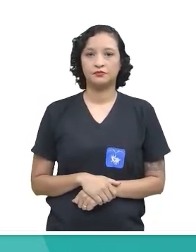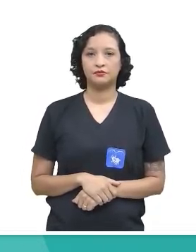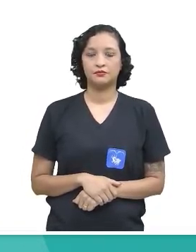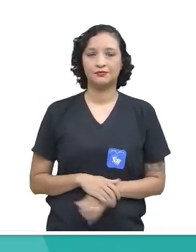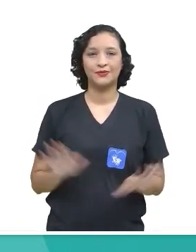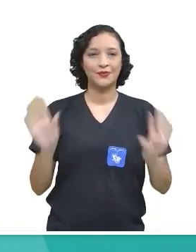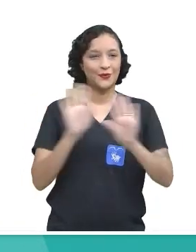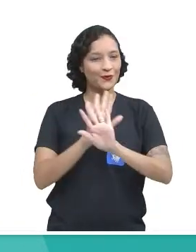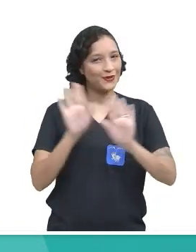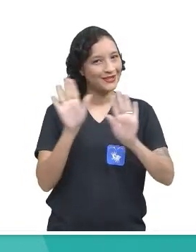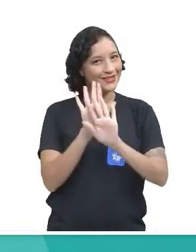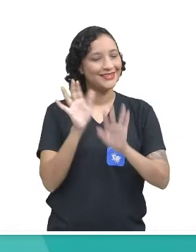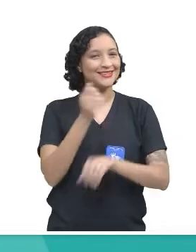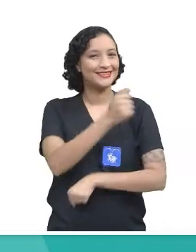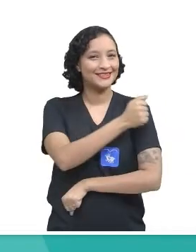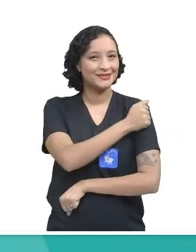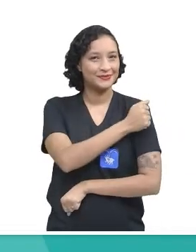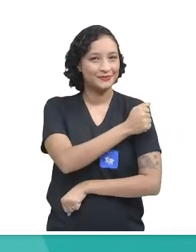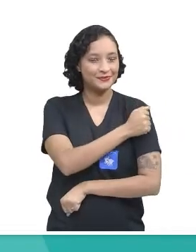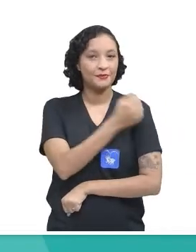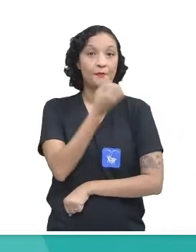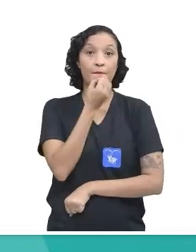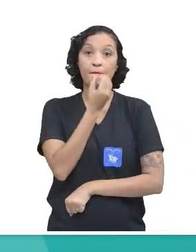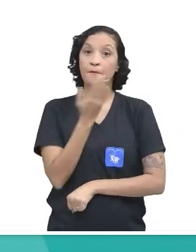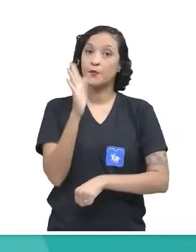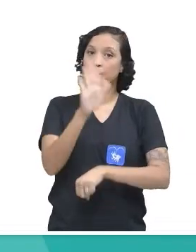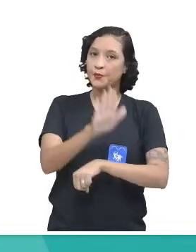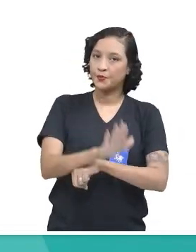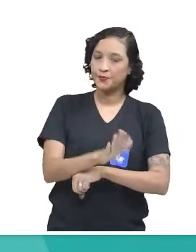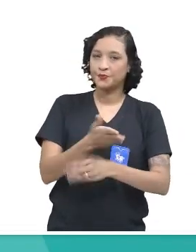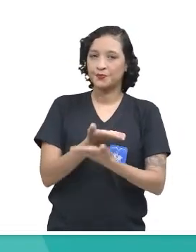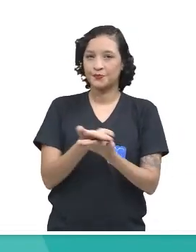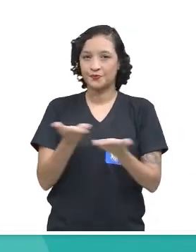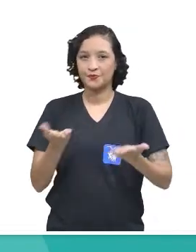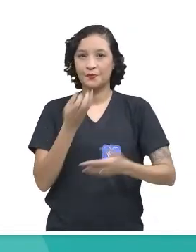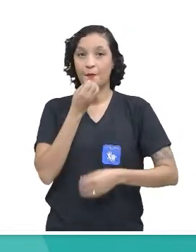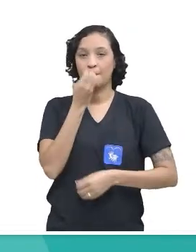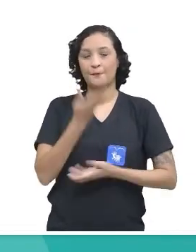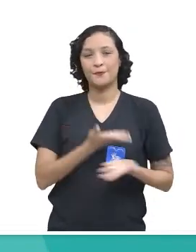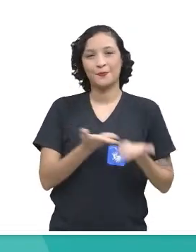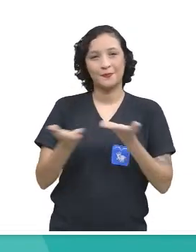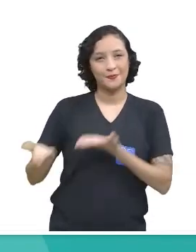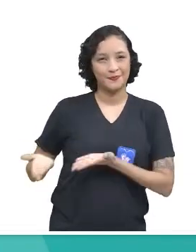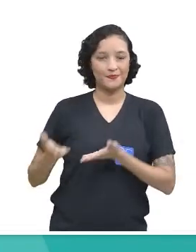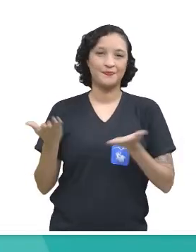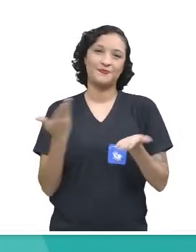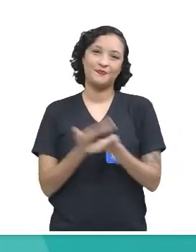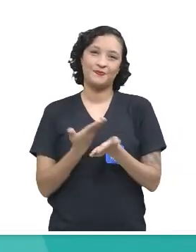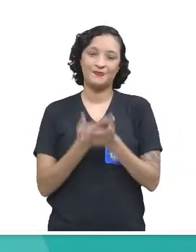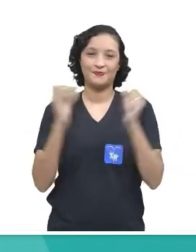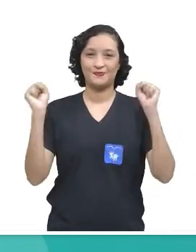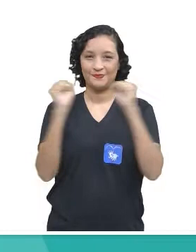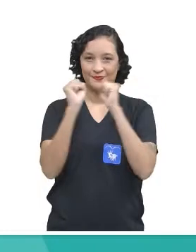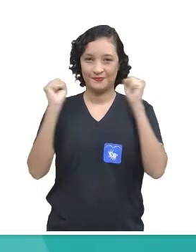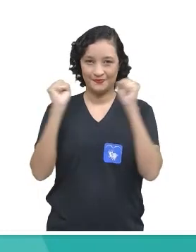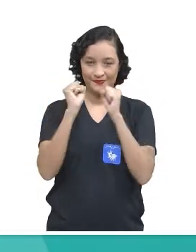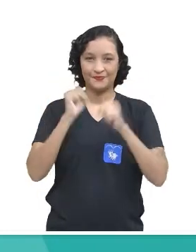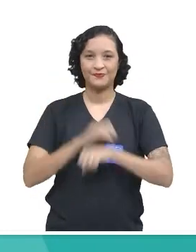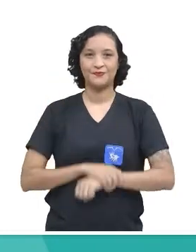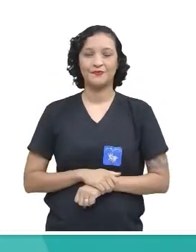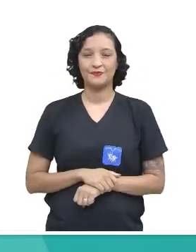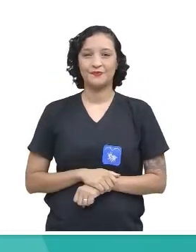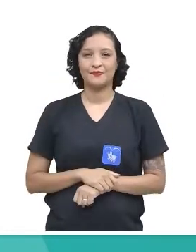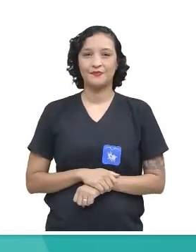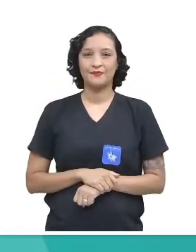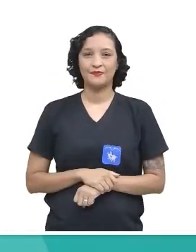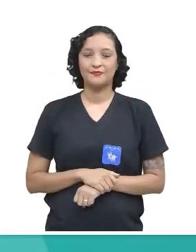Olá, turmas! Boa tarde a todos, sejam bem-vindos à nossa aula de Educação Física e nós já desejamos a